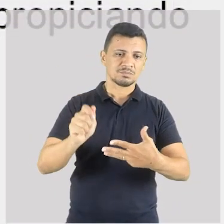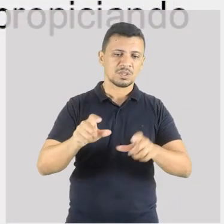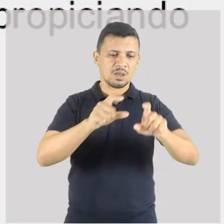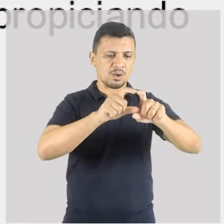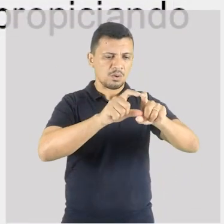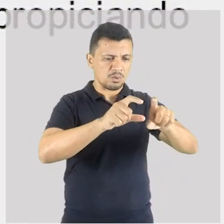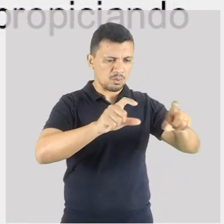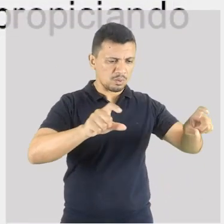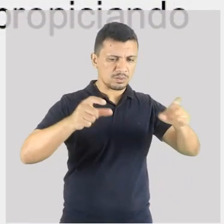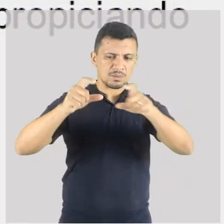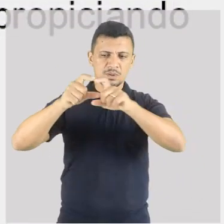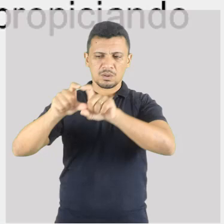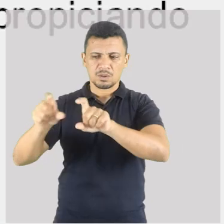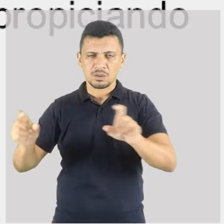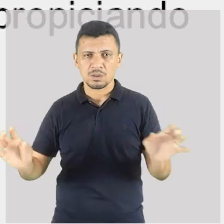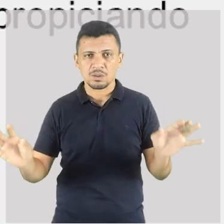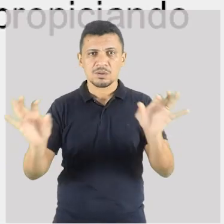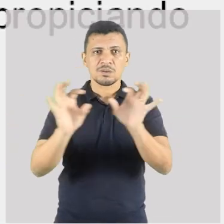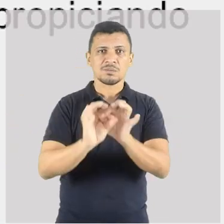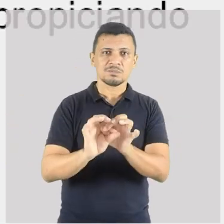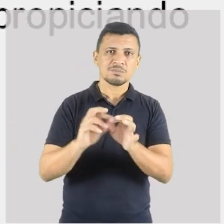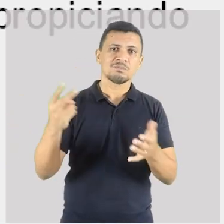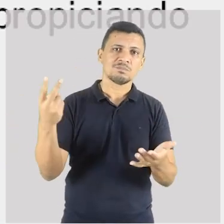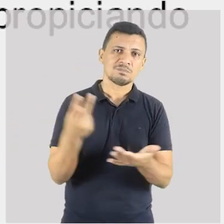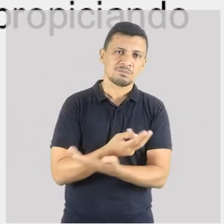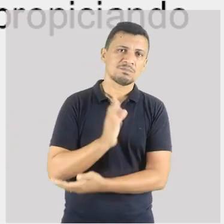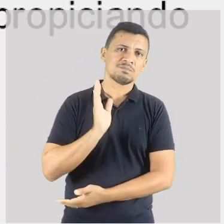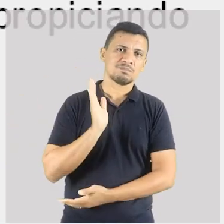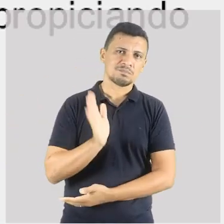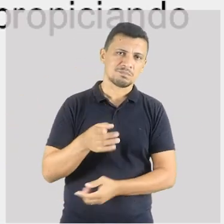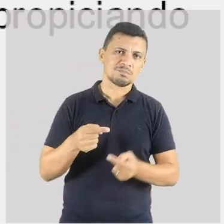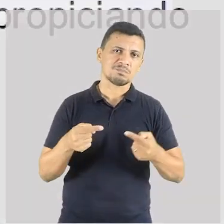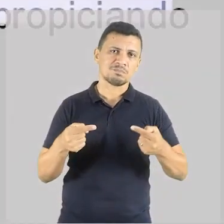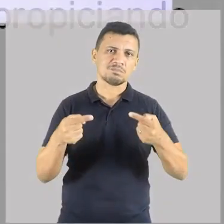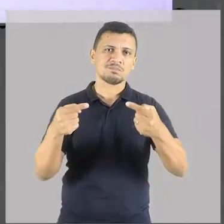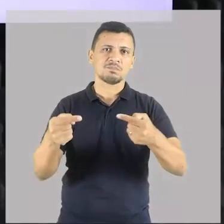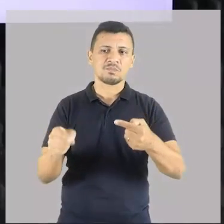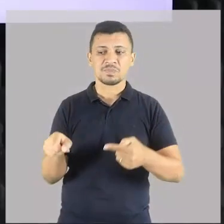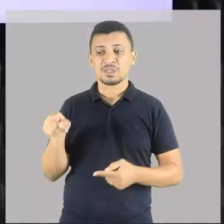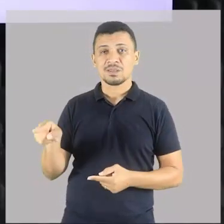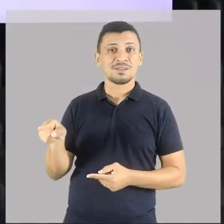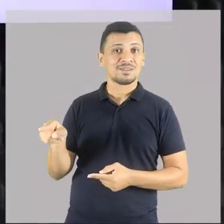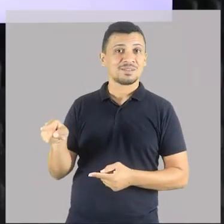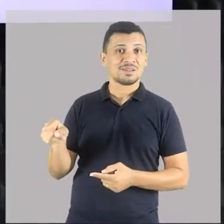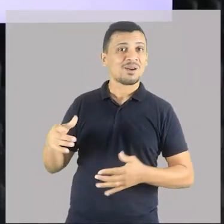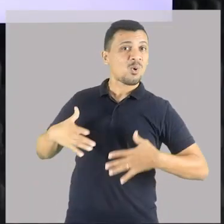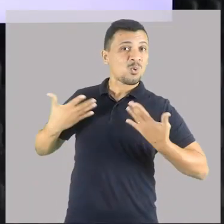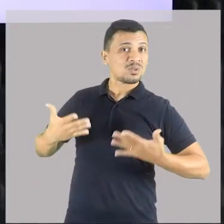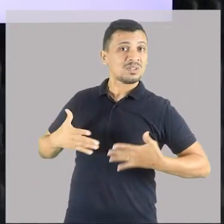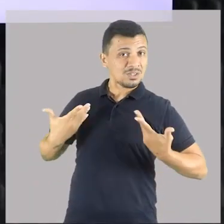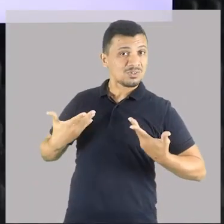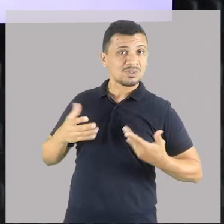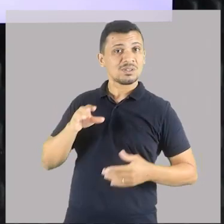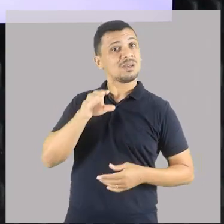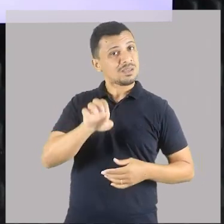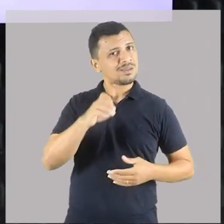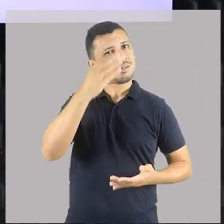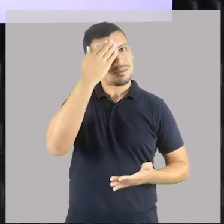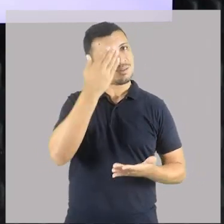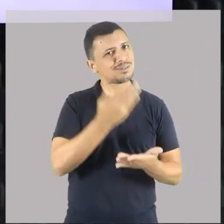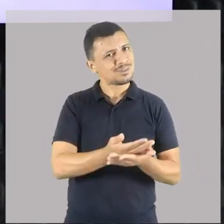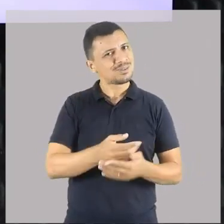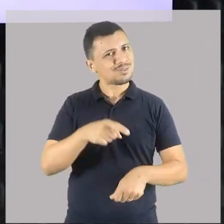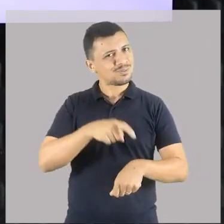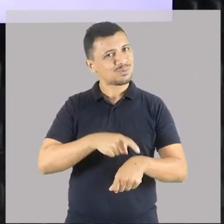orações que representam fatos coexistentes, certo? A ideia dada é que Fabiano estava contente e acreditava, certo? Então,